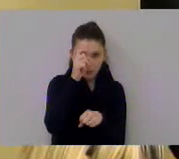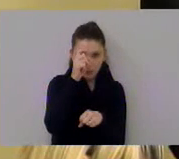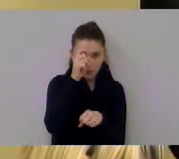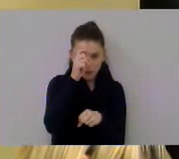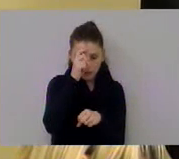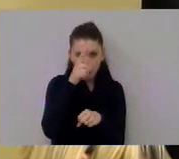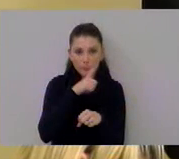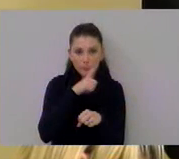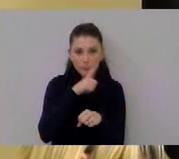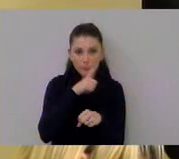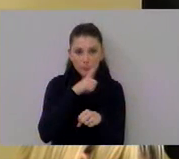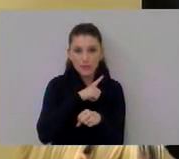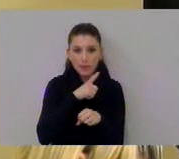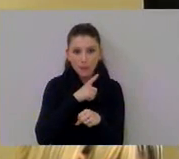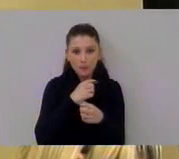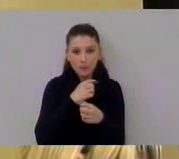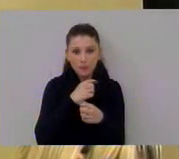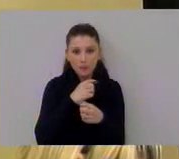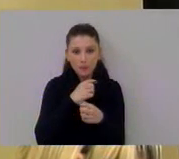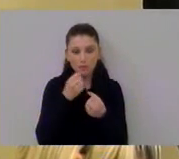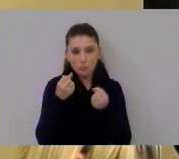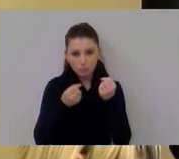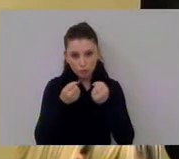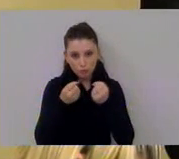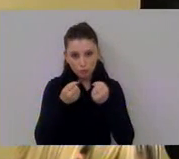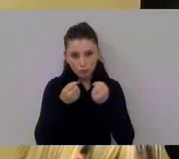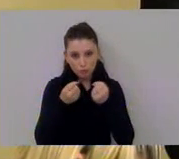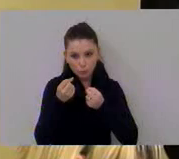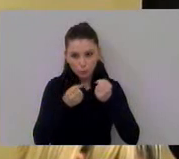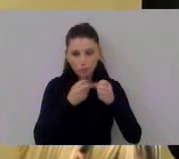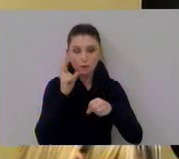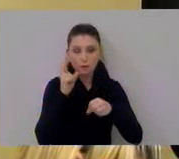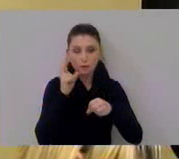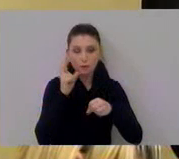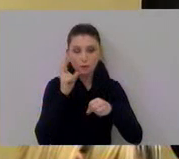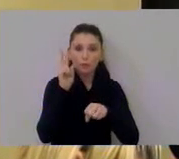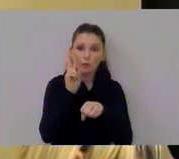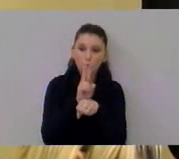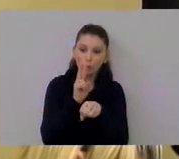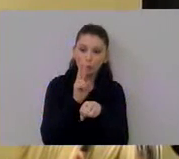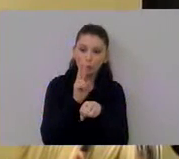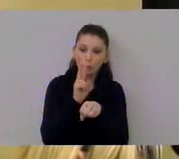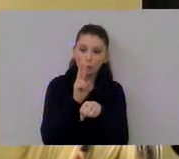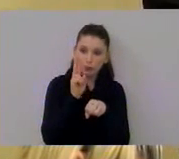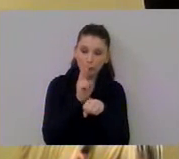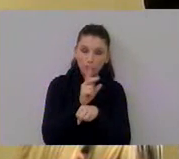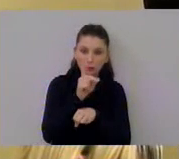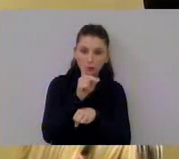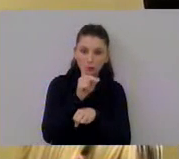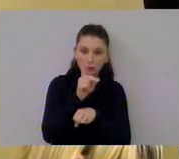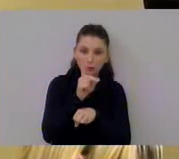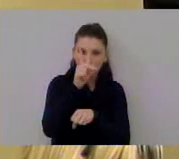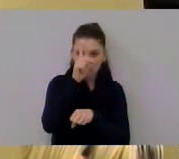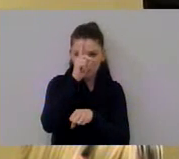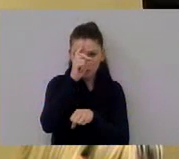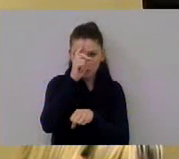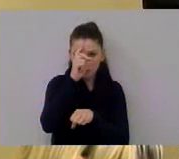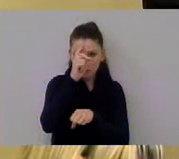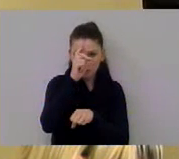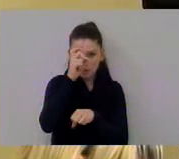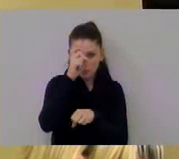para o hospital e vão ficar ali por um bom tempo, mas isso